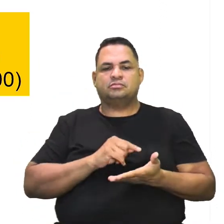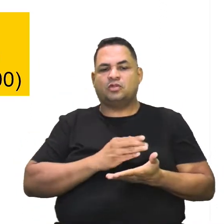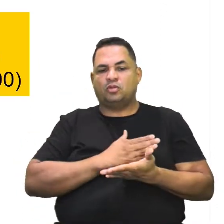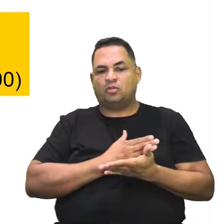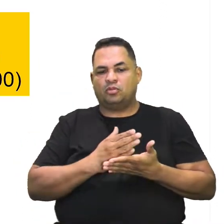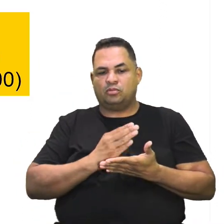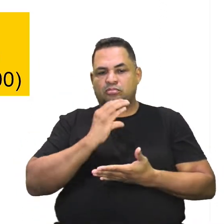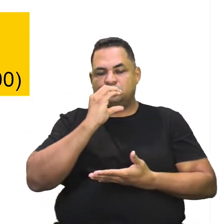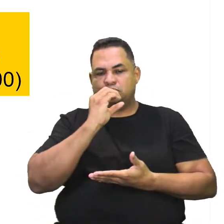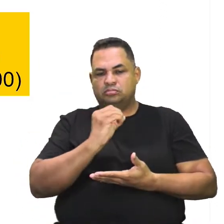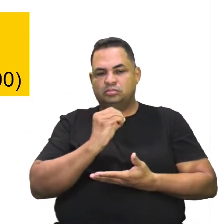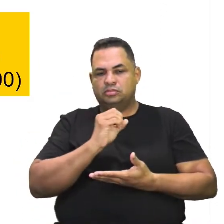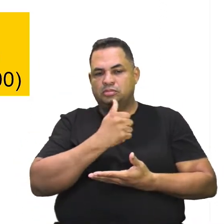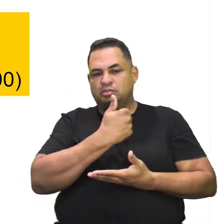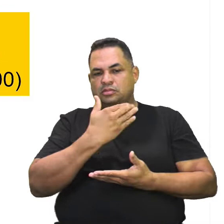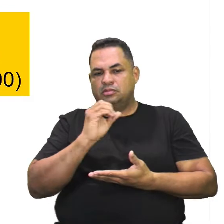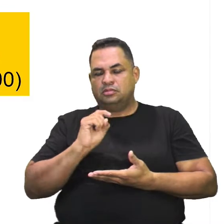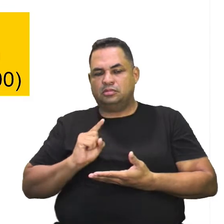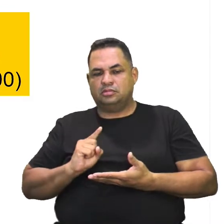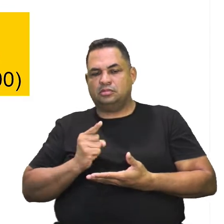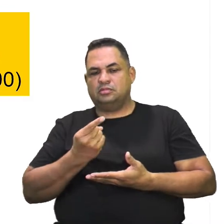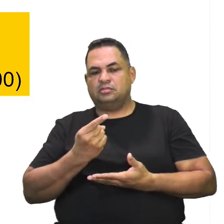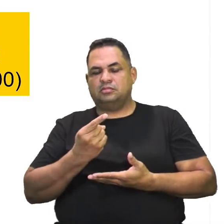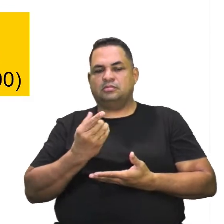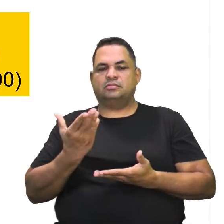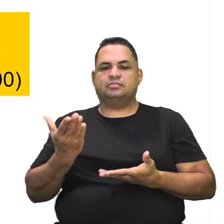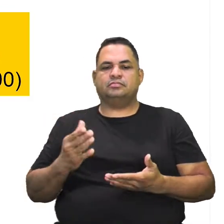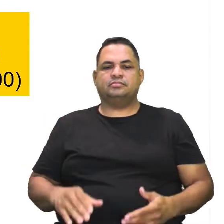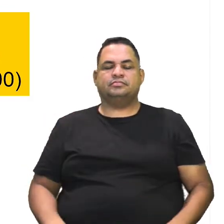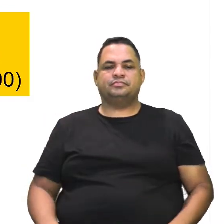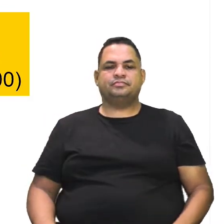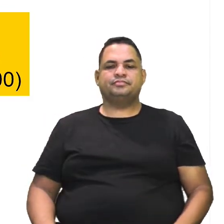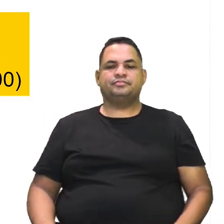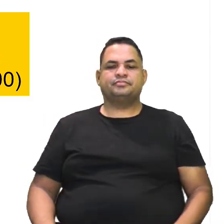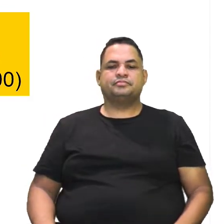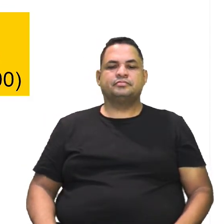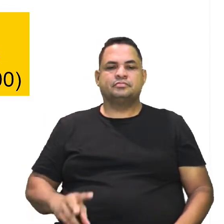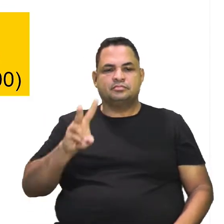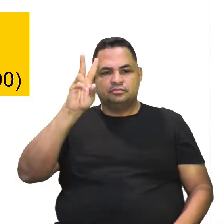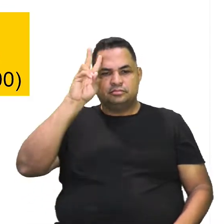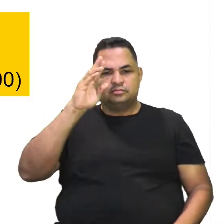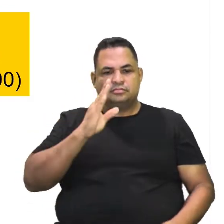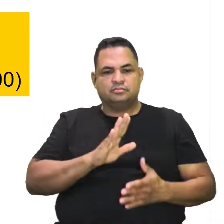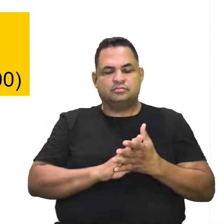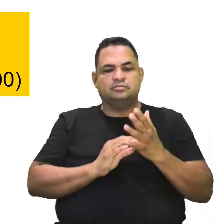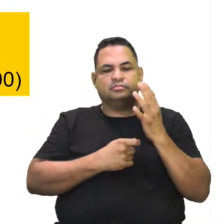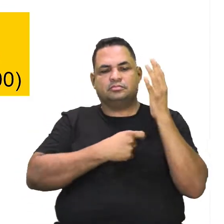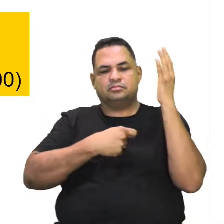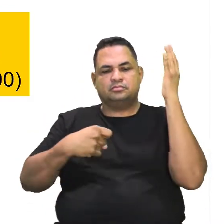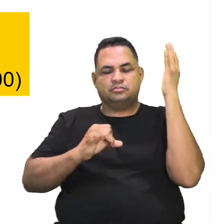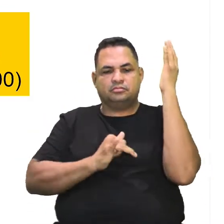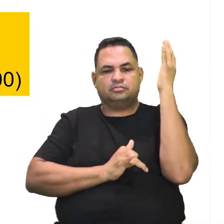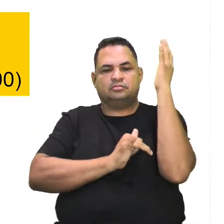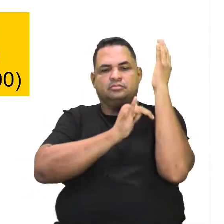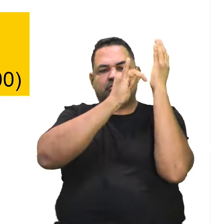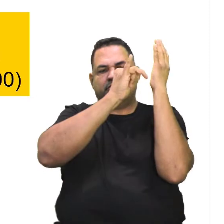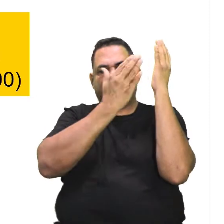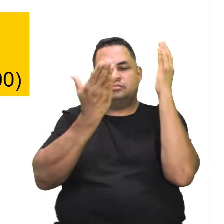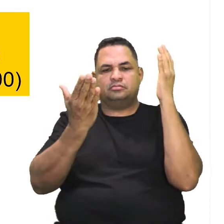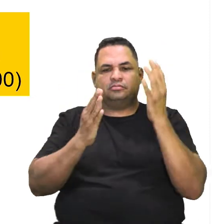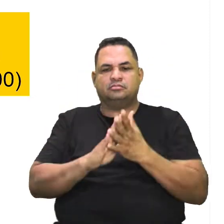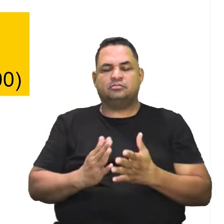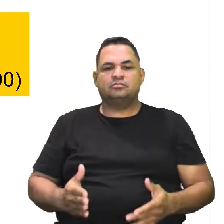ponto 0, 10 mil, 0 para x, 10 mil para y. Lembrando que a gente sempre tem conexões aí com